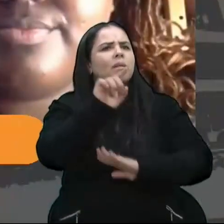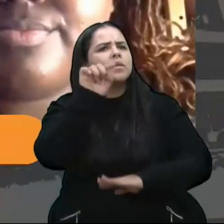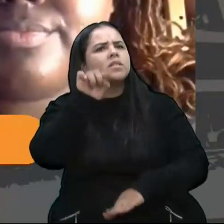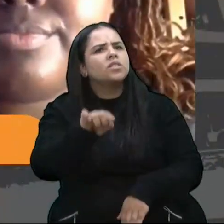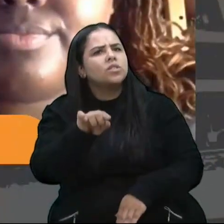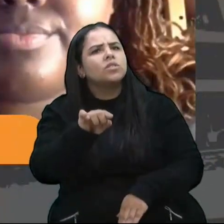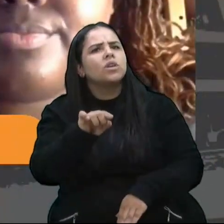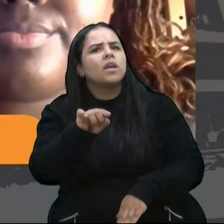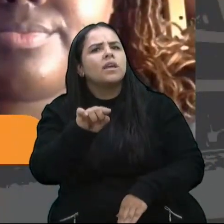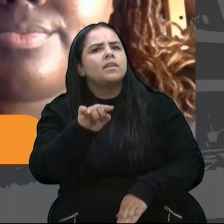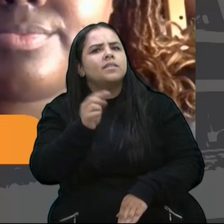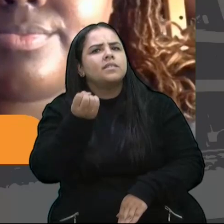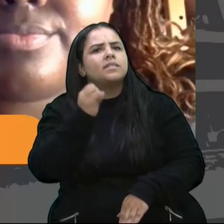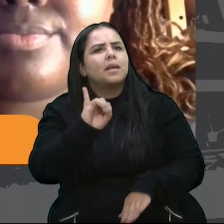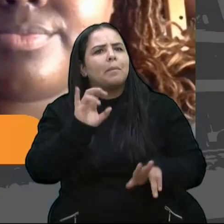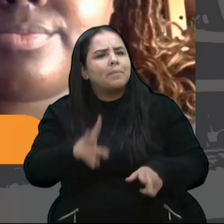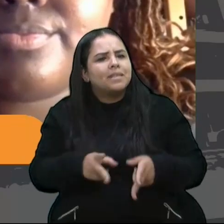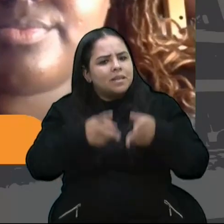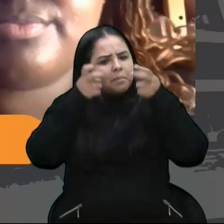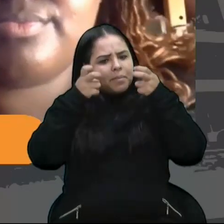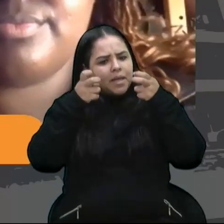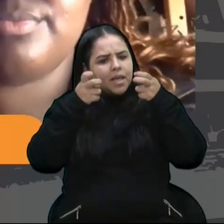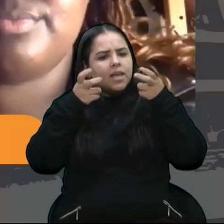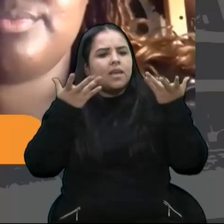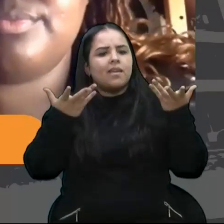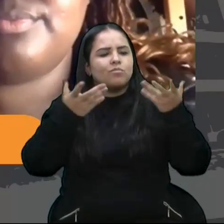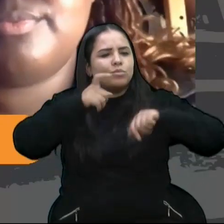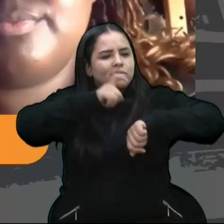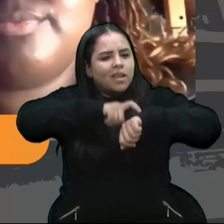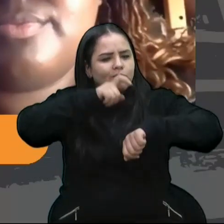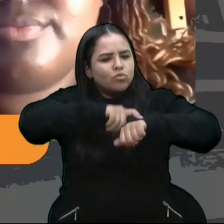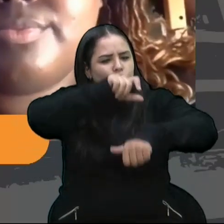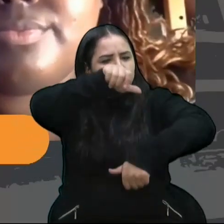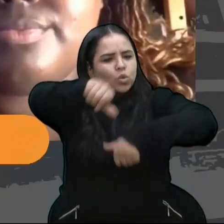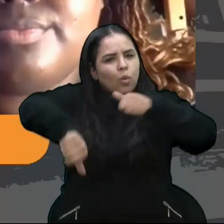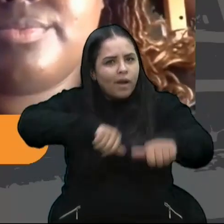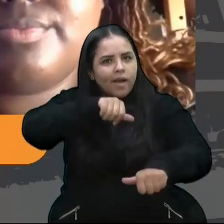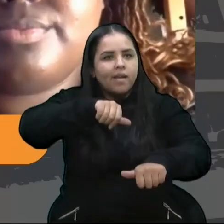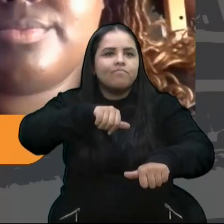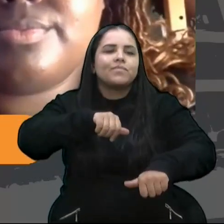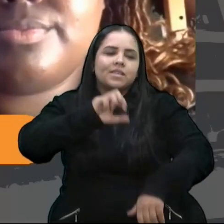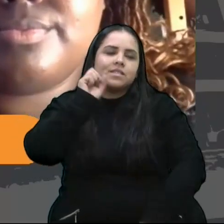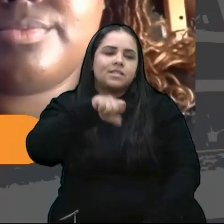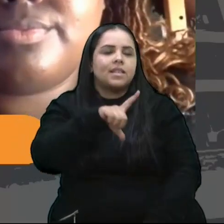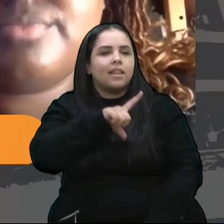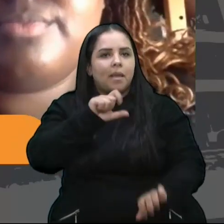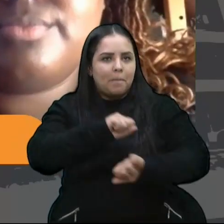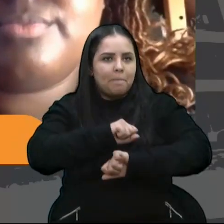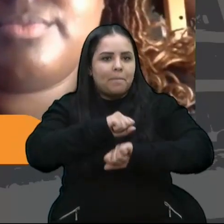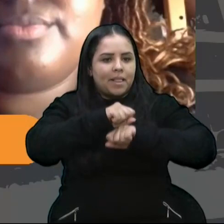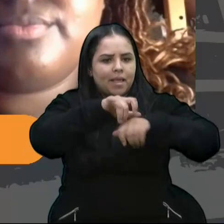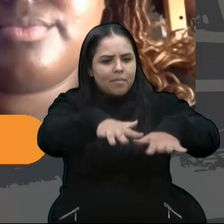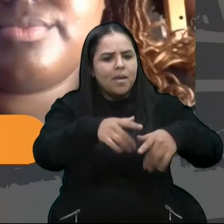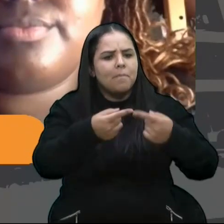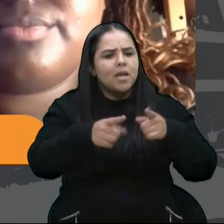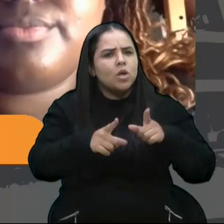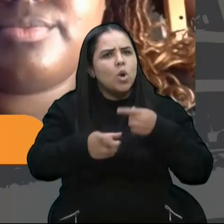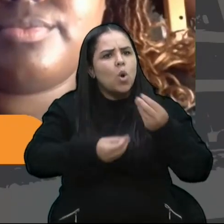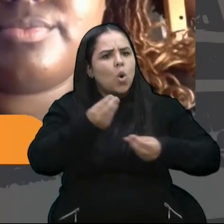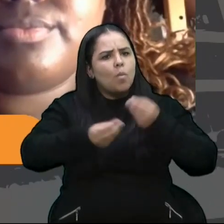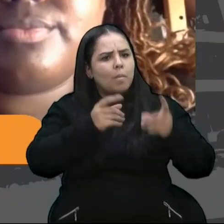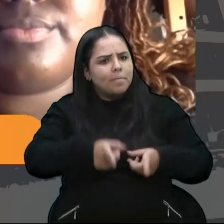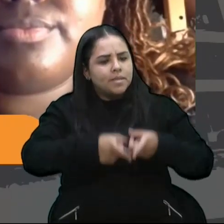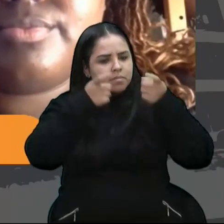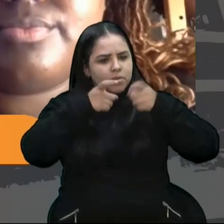se perceber isso, sabe? Perceber o momento de mudar. Claro que tem uma pandemia, mas como é que a gente faz para perceber o